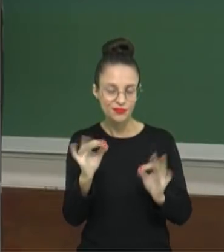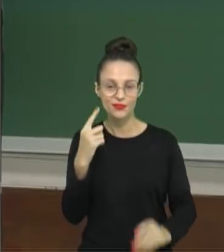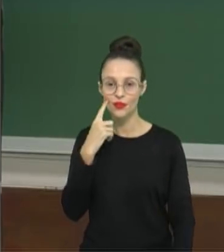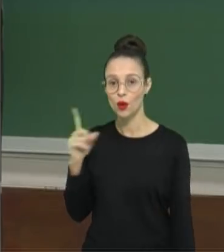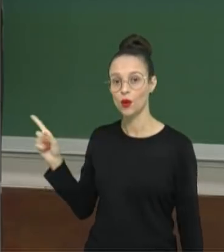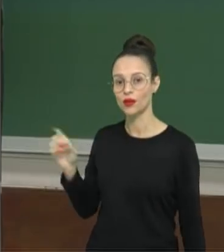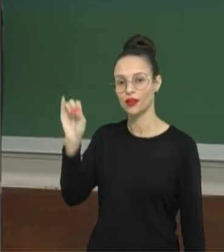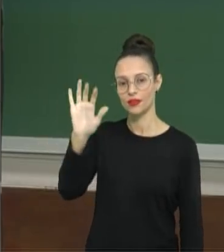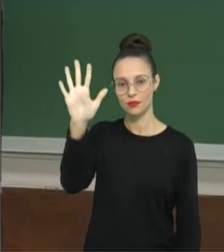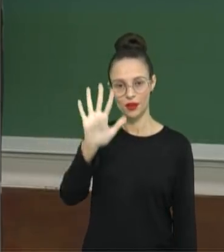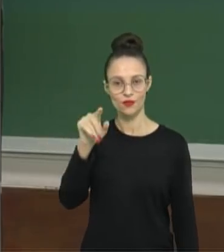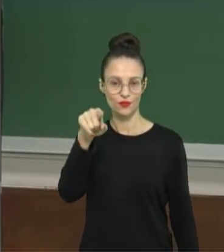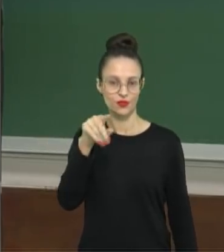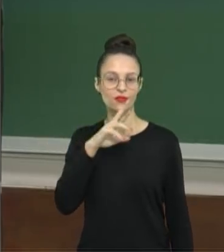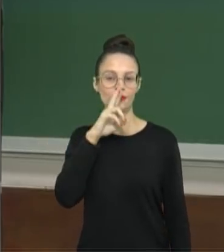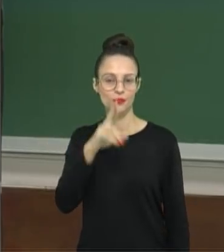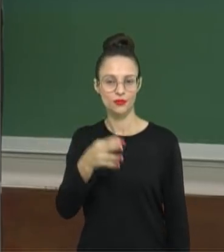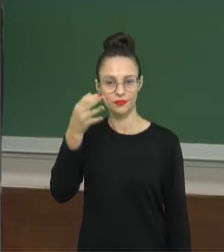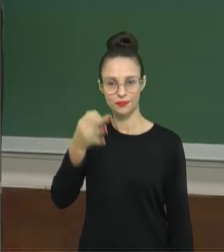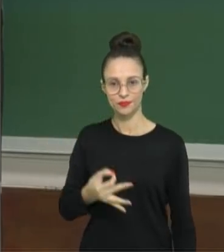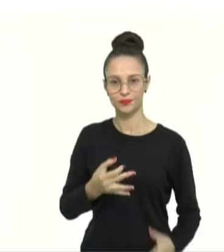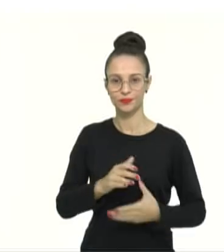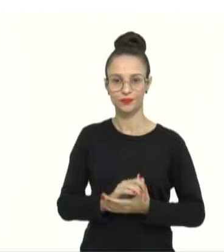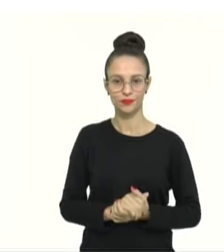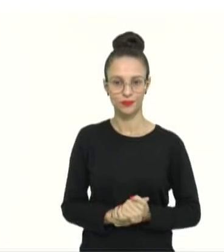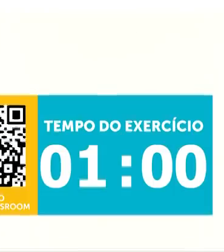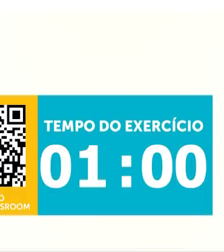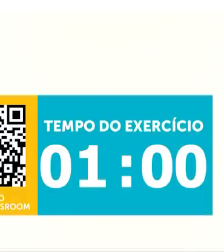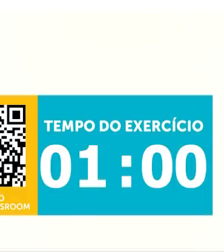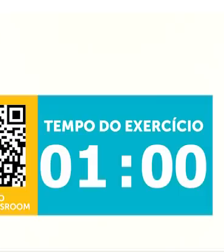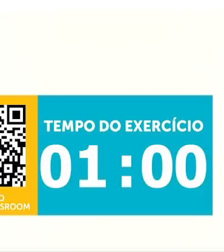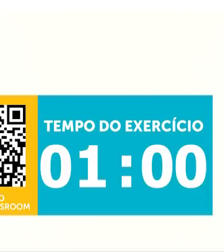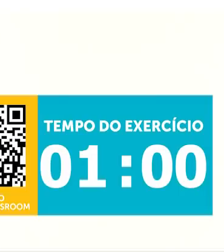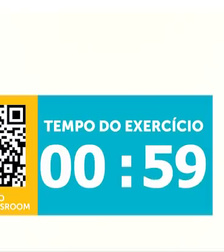na imagem para você responder corretamente.